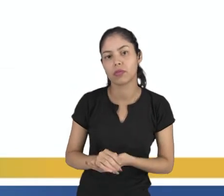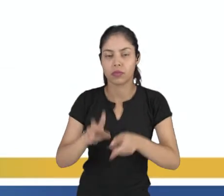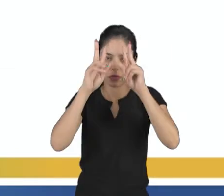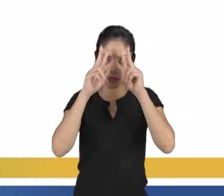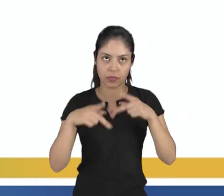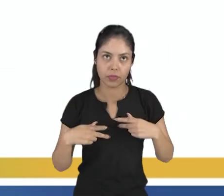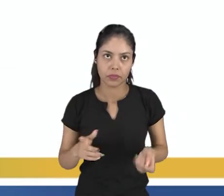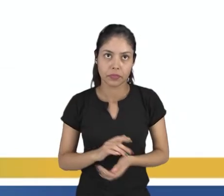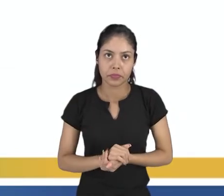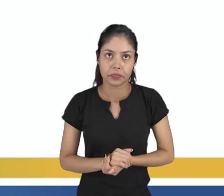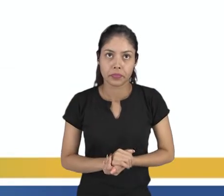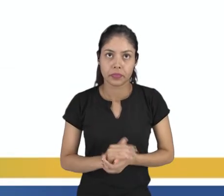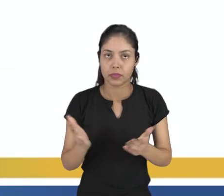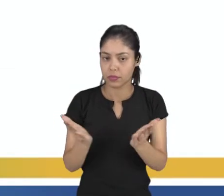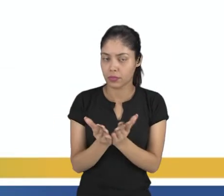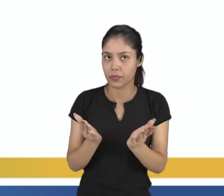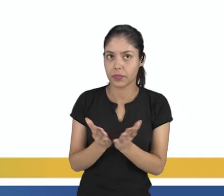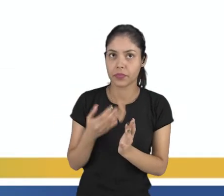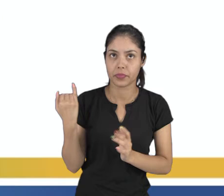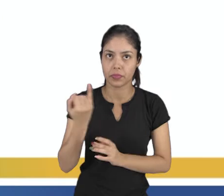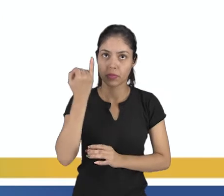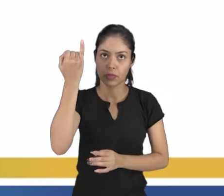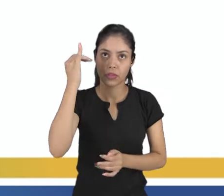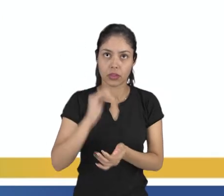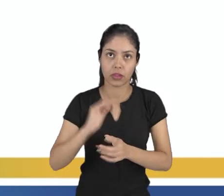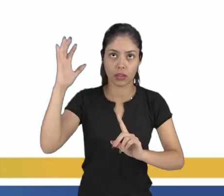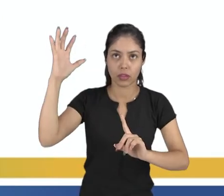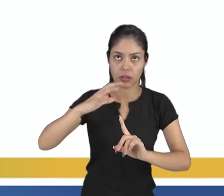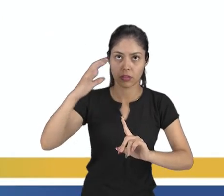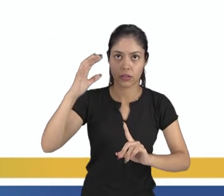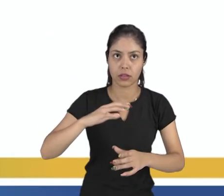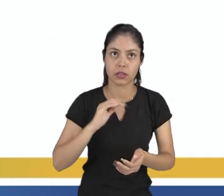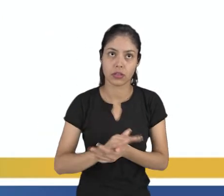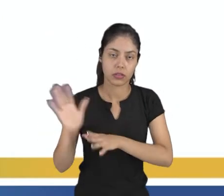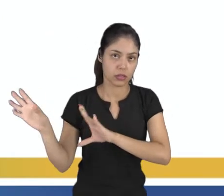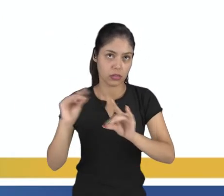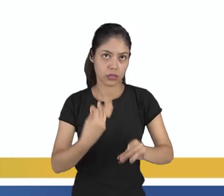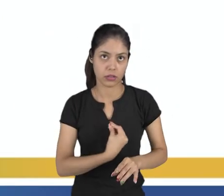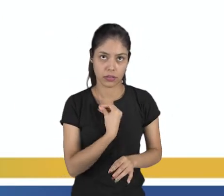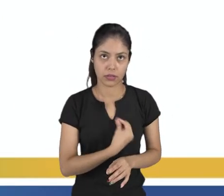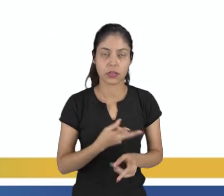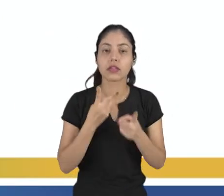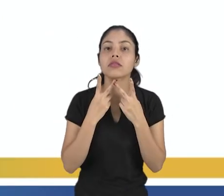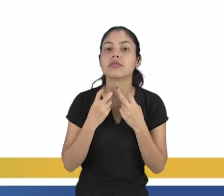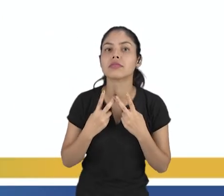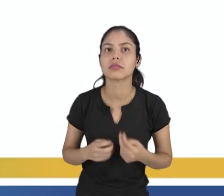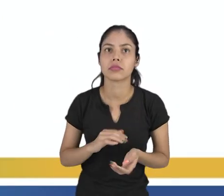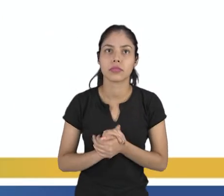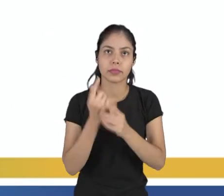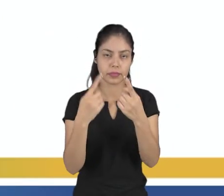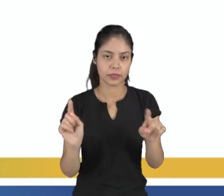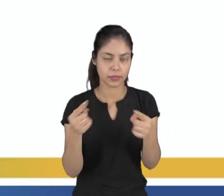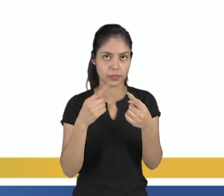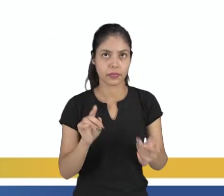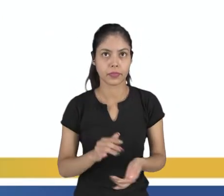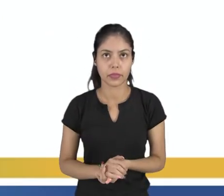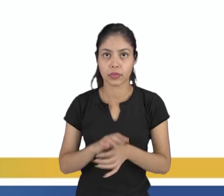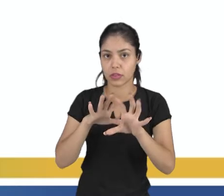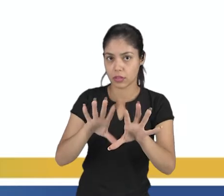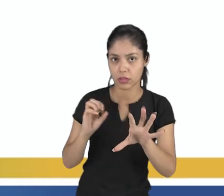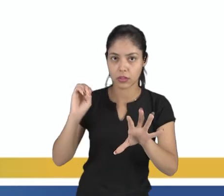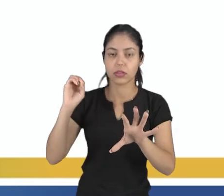voz humana. O cristianismo foi das principais influências que trouxe a presença da voz à